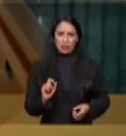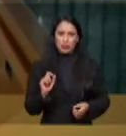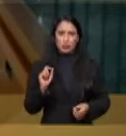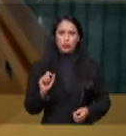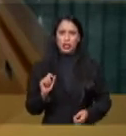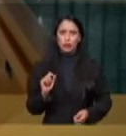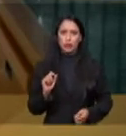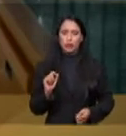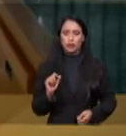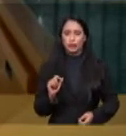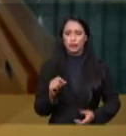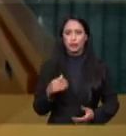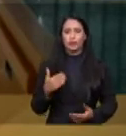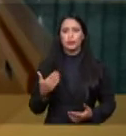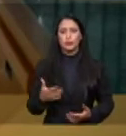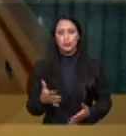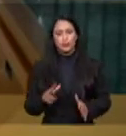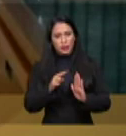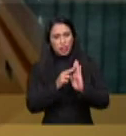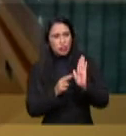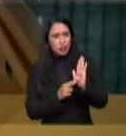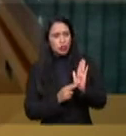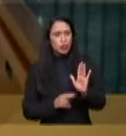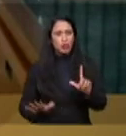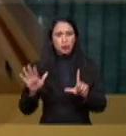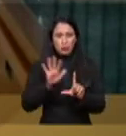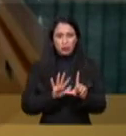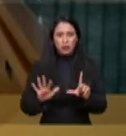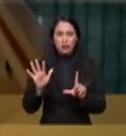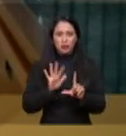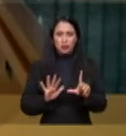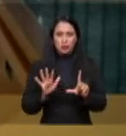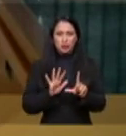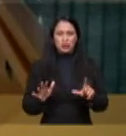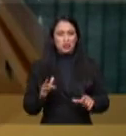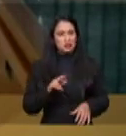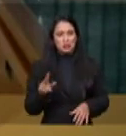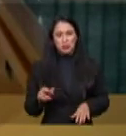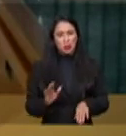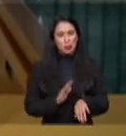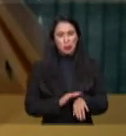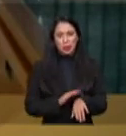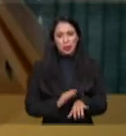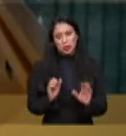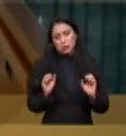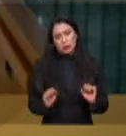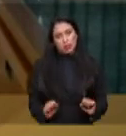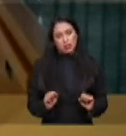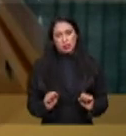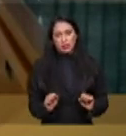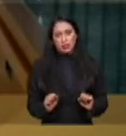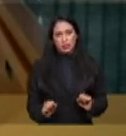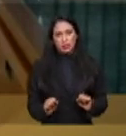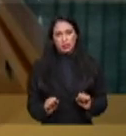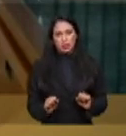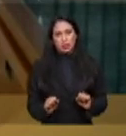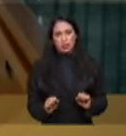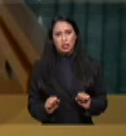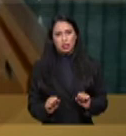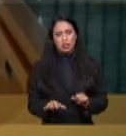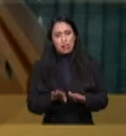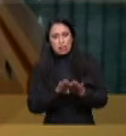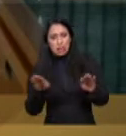realidade tecnológica de mídias, de plataforma, em nenhum momento pode ser considerado como